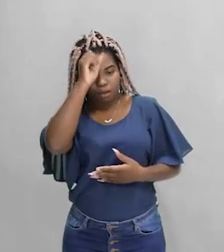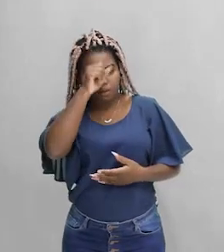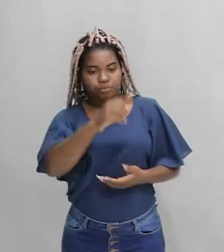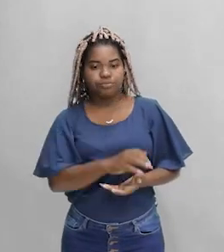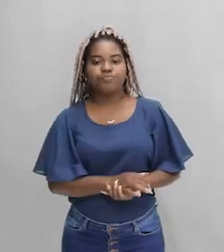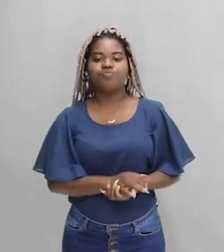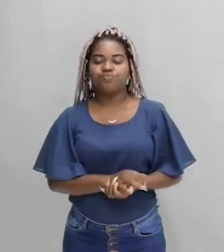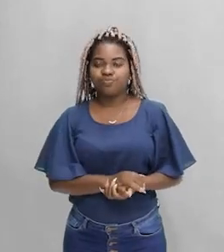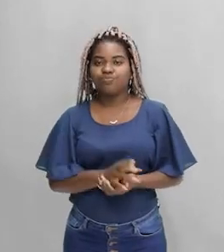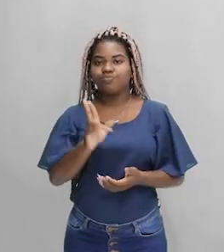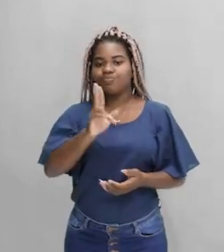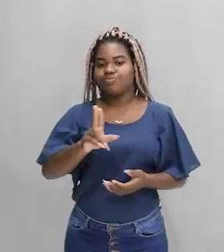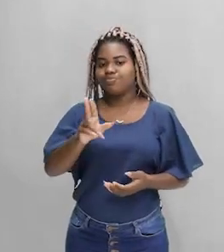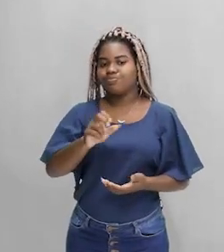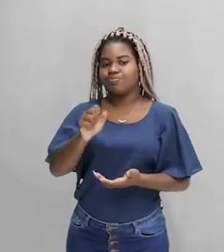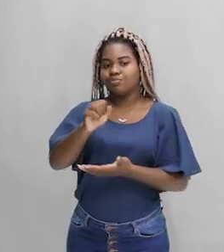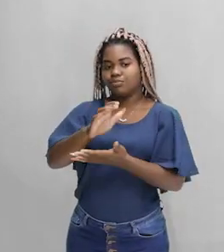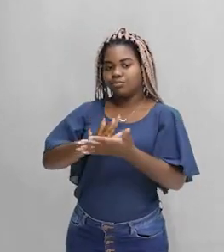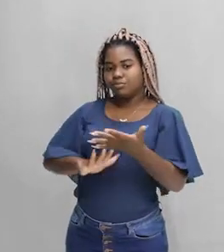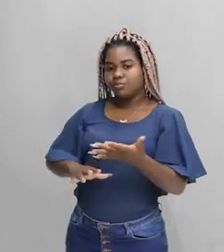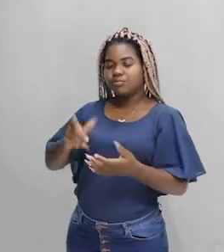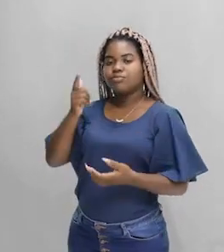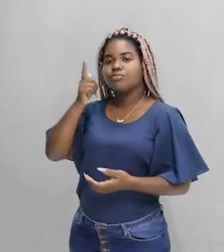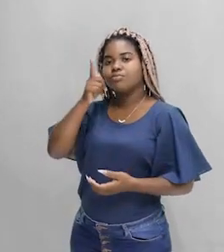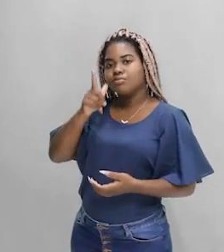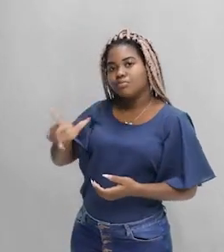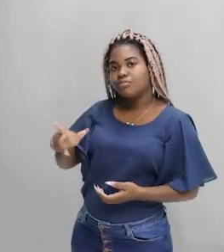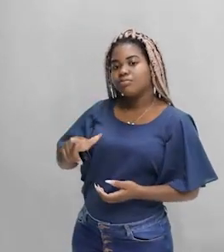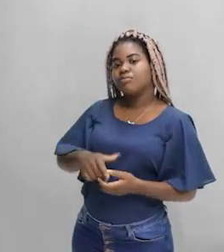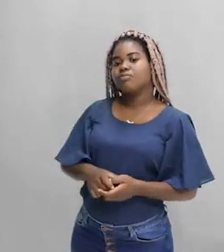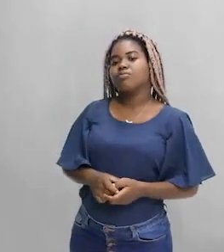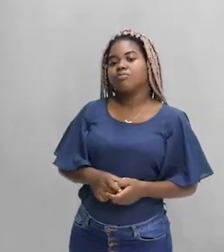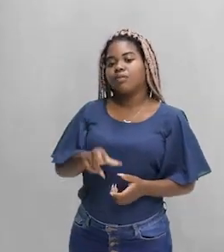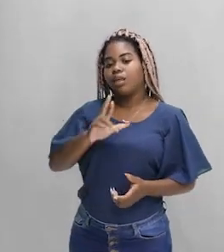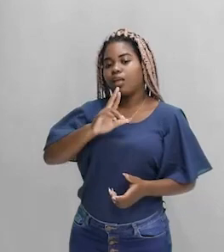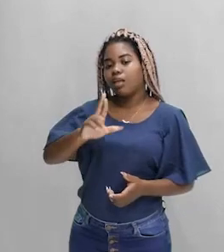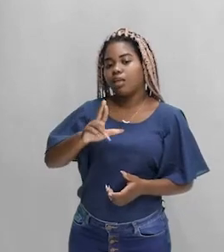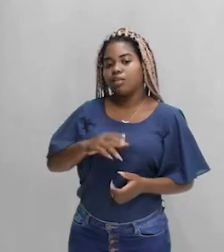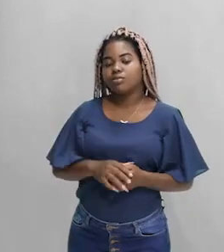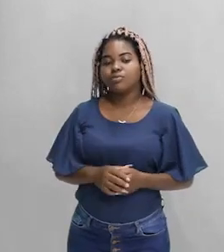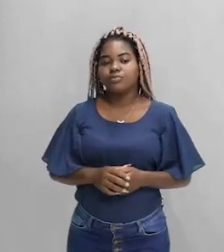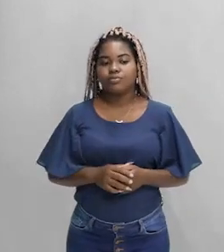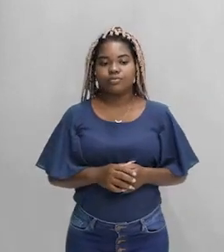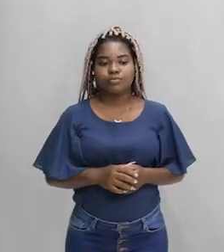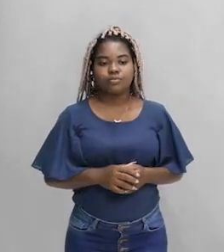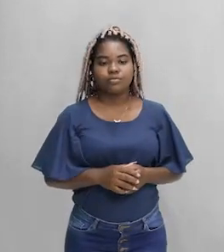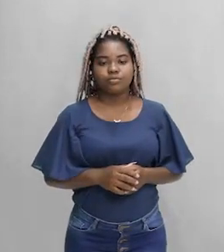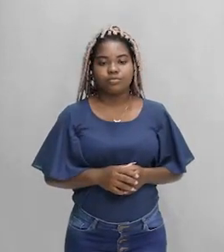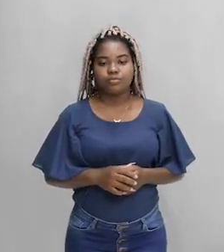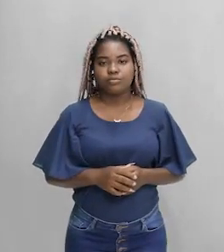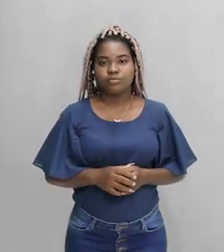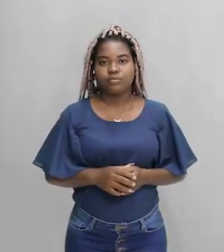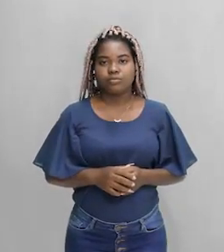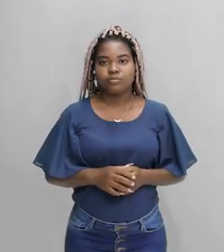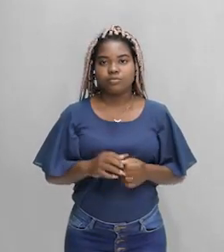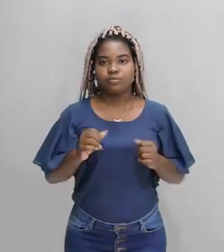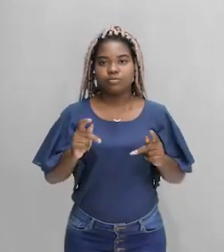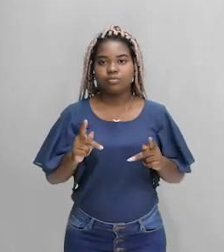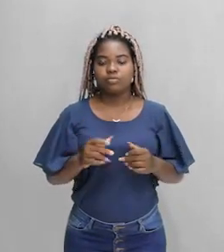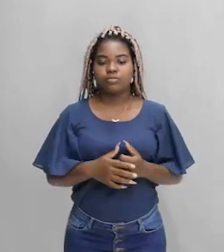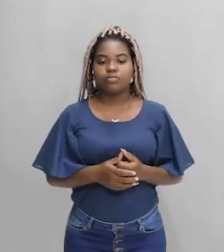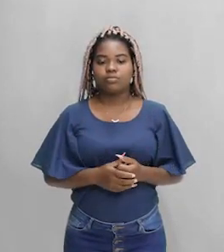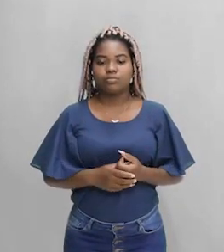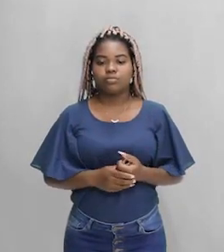tudo que corresponde à função quadrática, e conseguiu resolver um exercício de função exponencial, que é o que a gente está trabalhando,